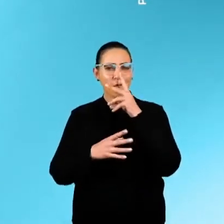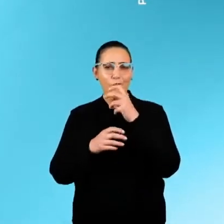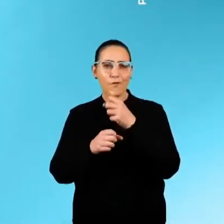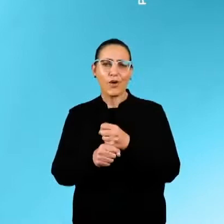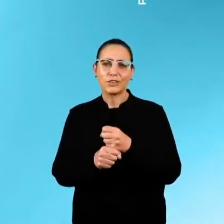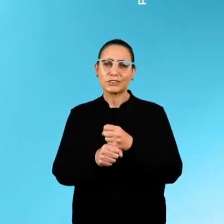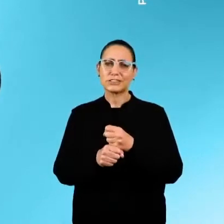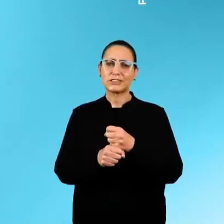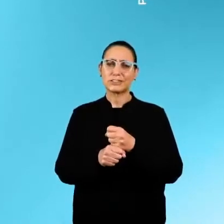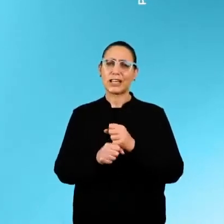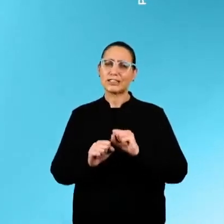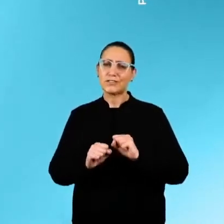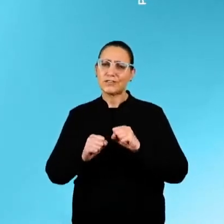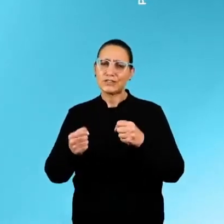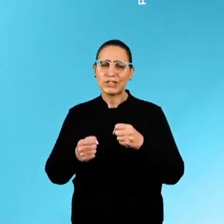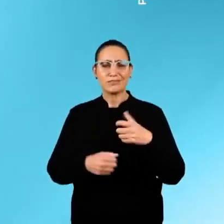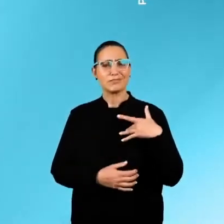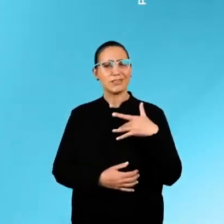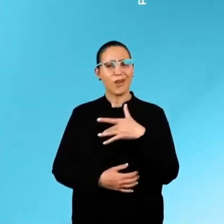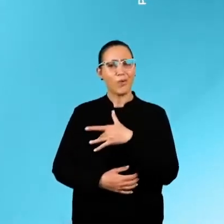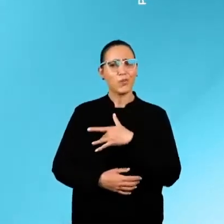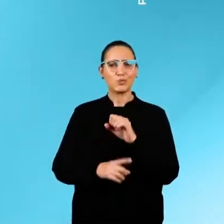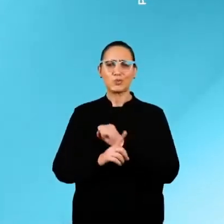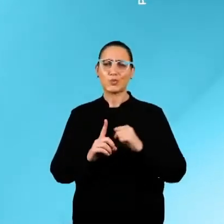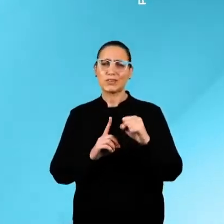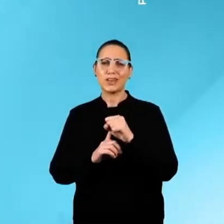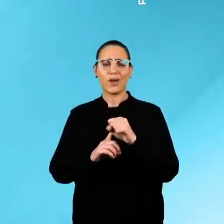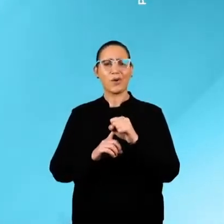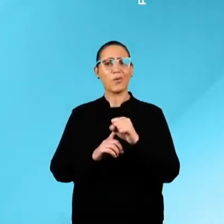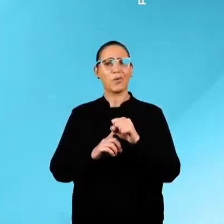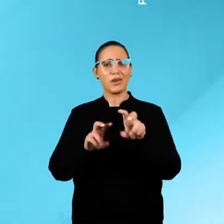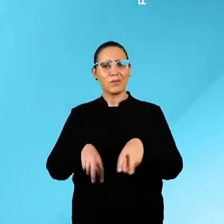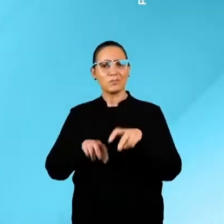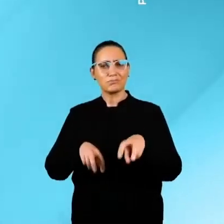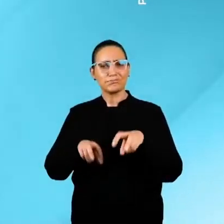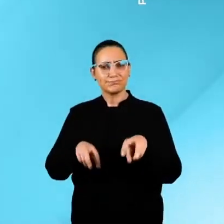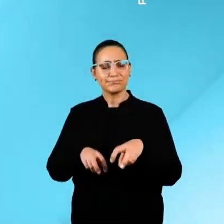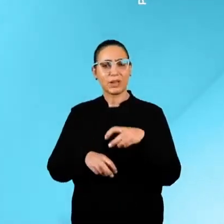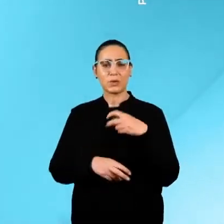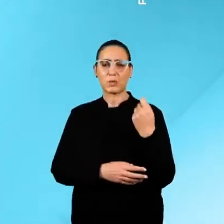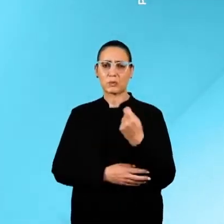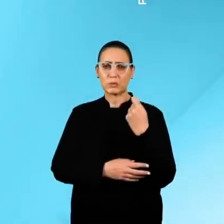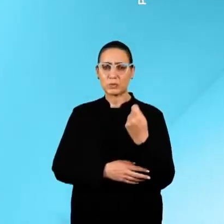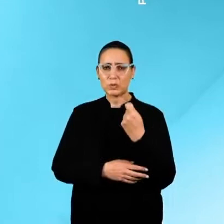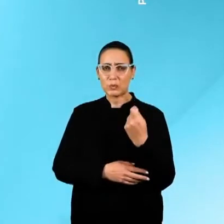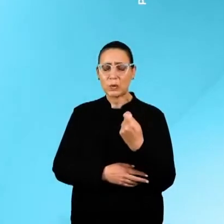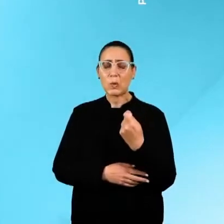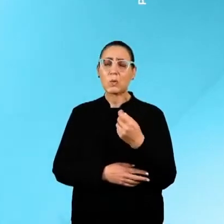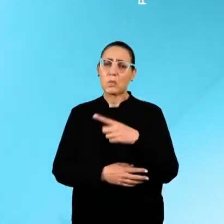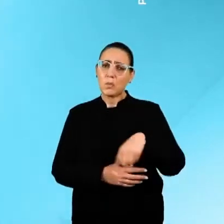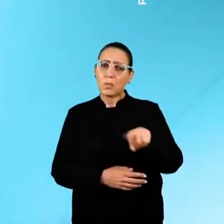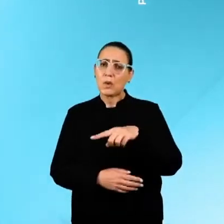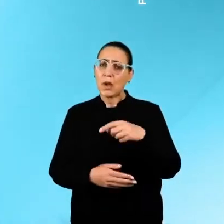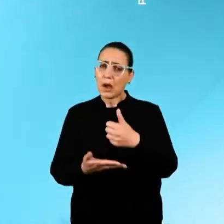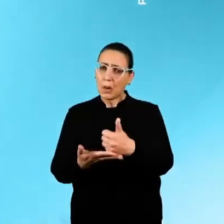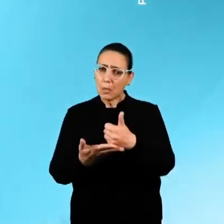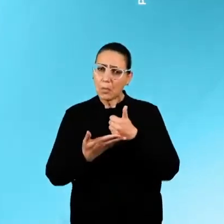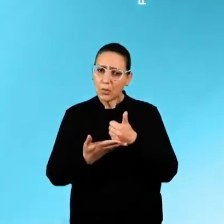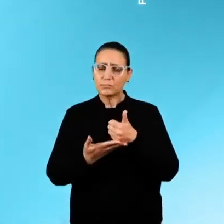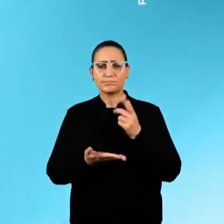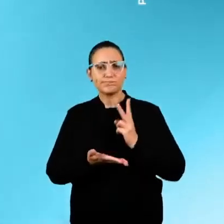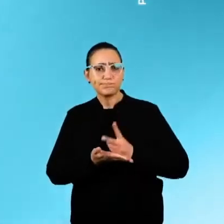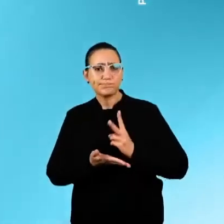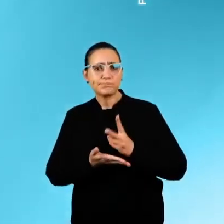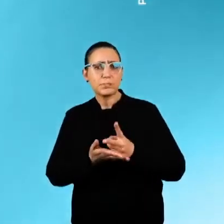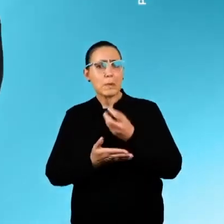saúde, social e agronegócio no Parlamento Gaúcho. Conto com o teu apoio para seguir buscando o bem